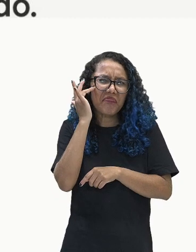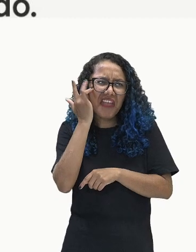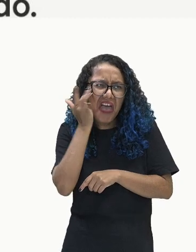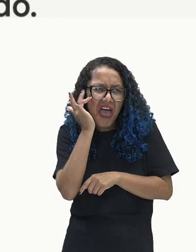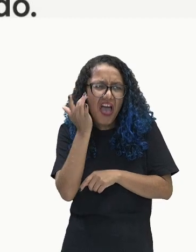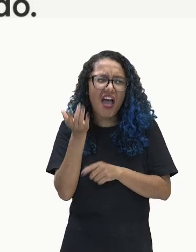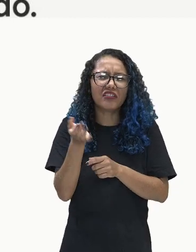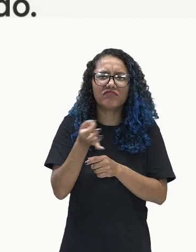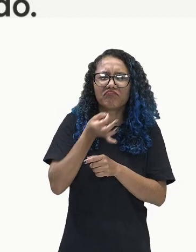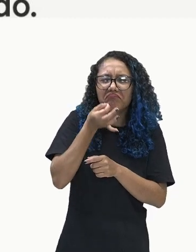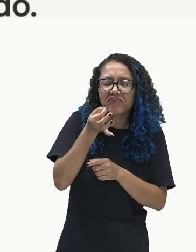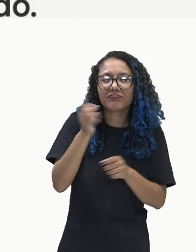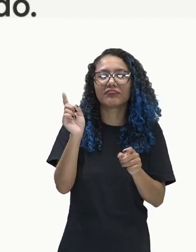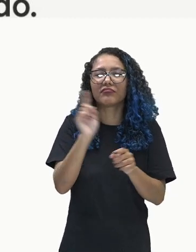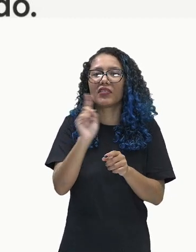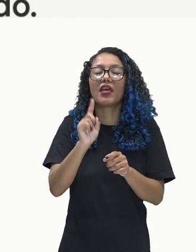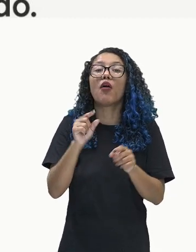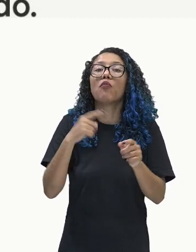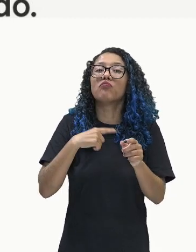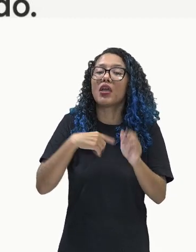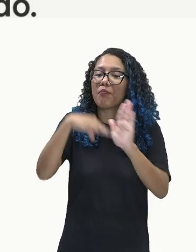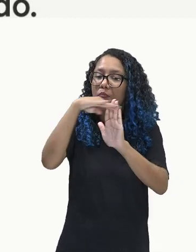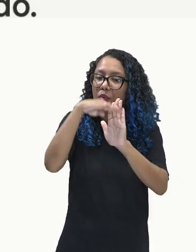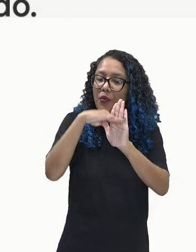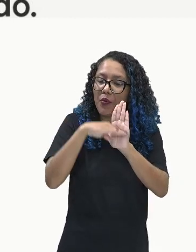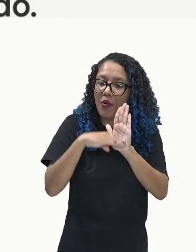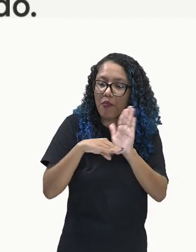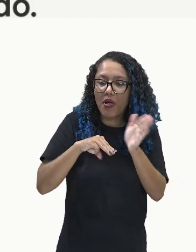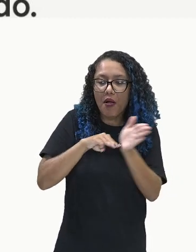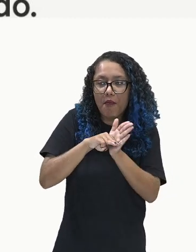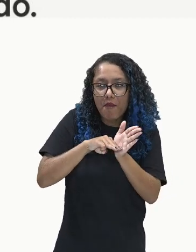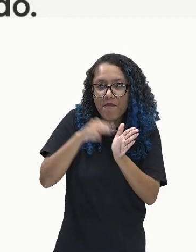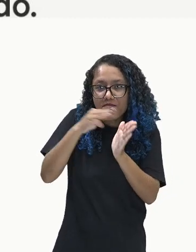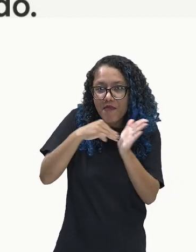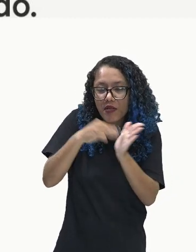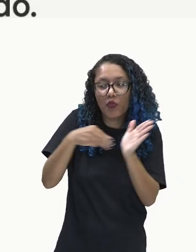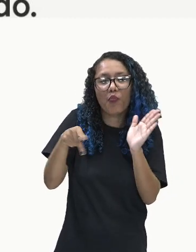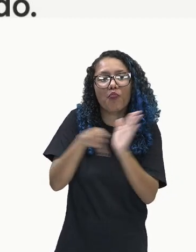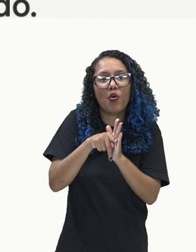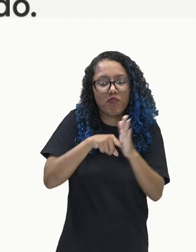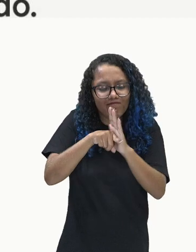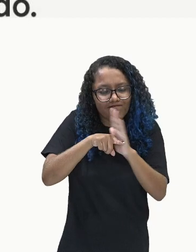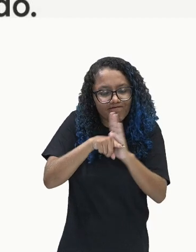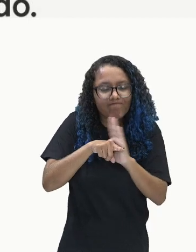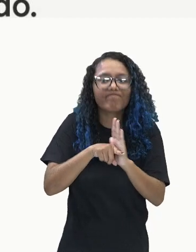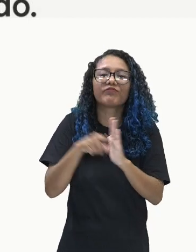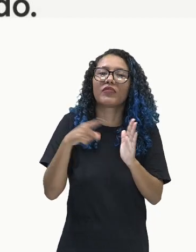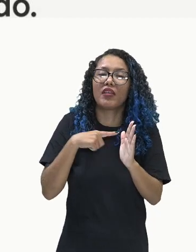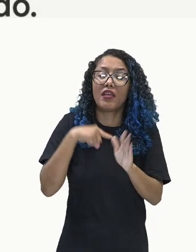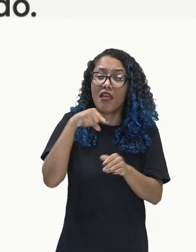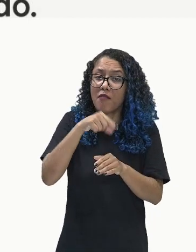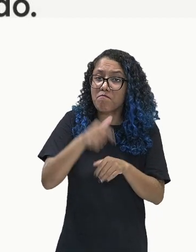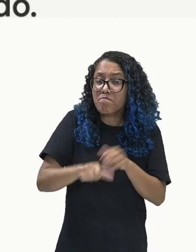de métodos de investigação. Foi ele quem desenvolveu os primeiros estudos